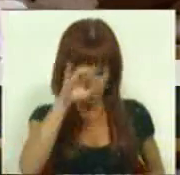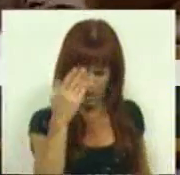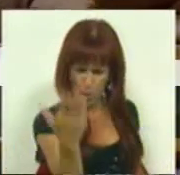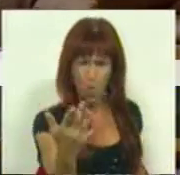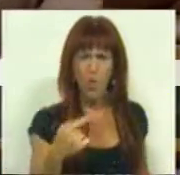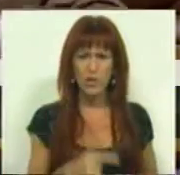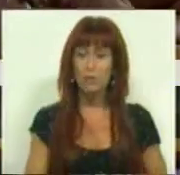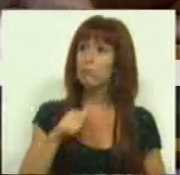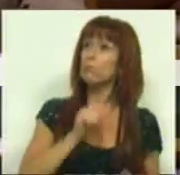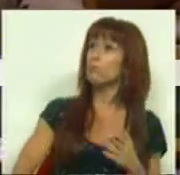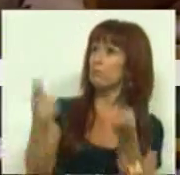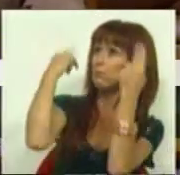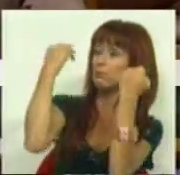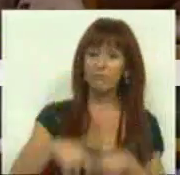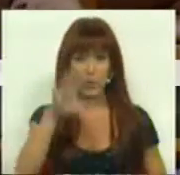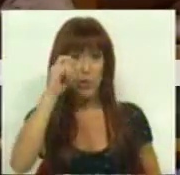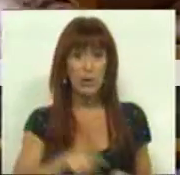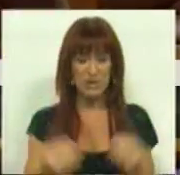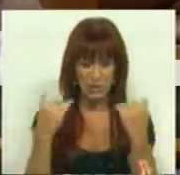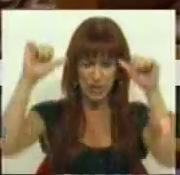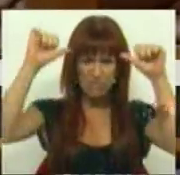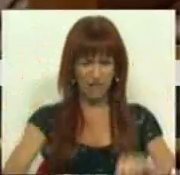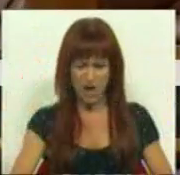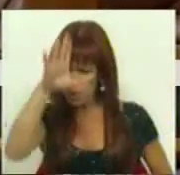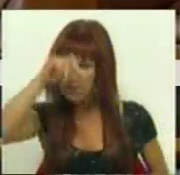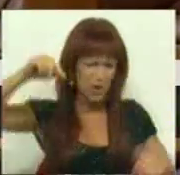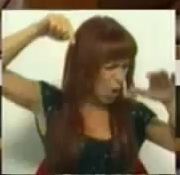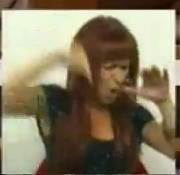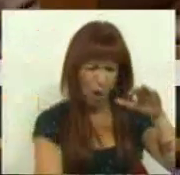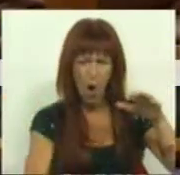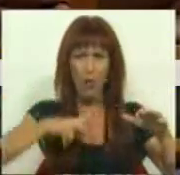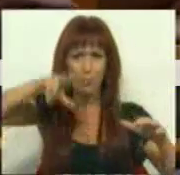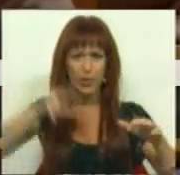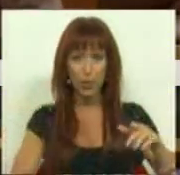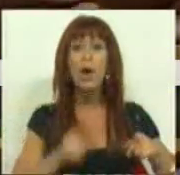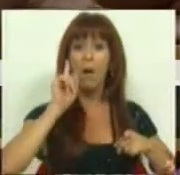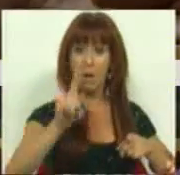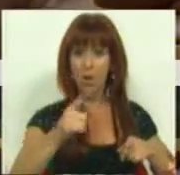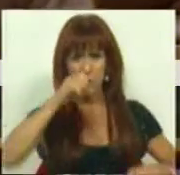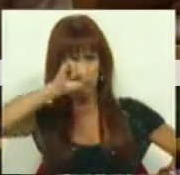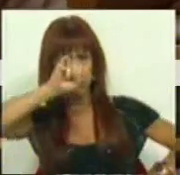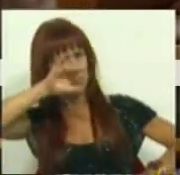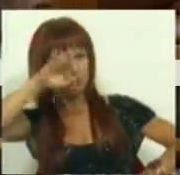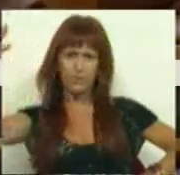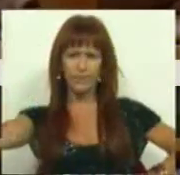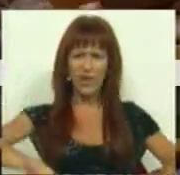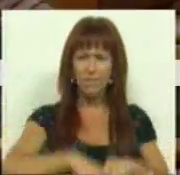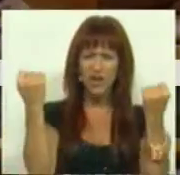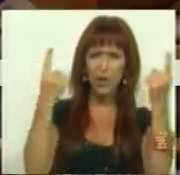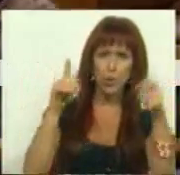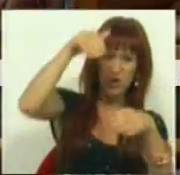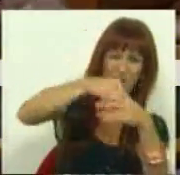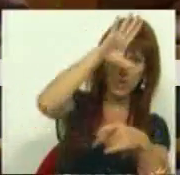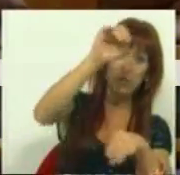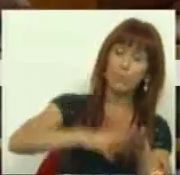Governo resignado, a um Governo de más notícias, a um Governo de afundamento nacional, em que, pasme-se, um partido está